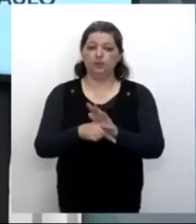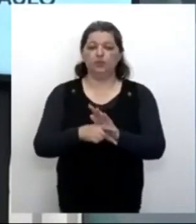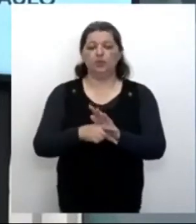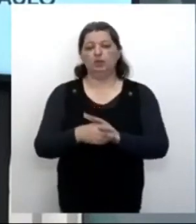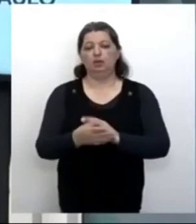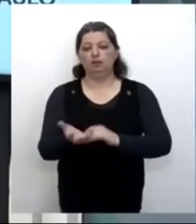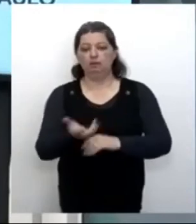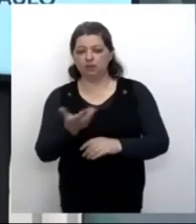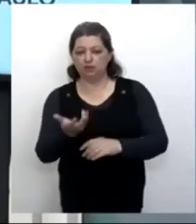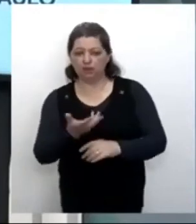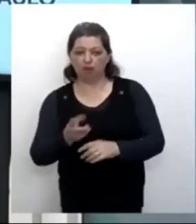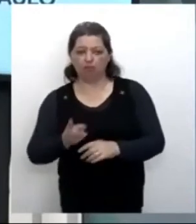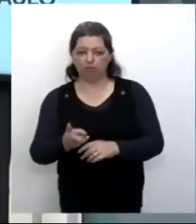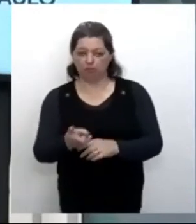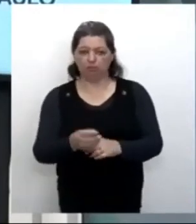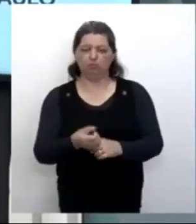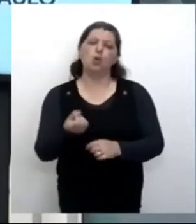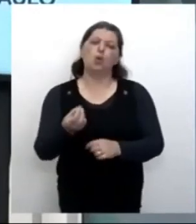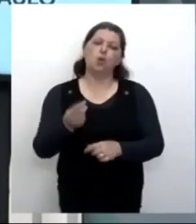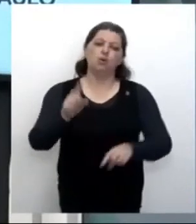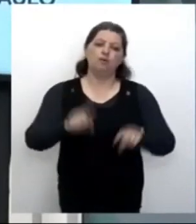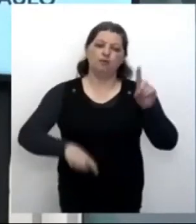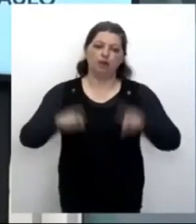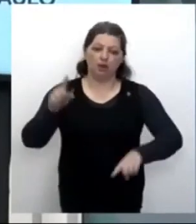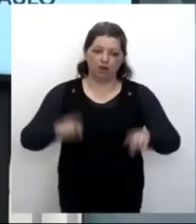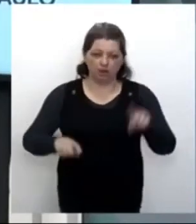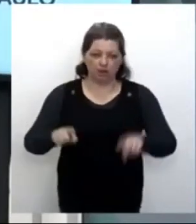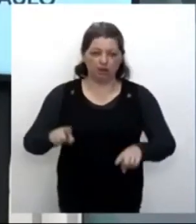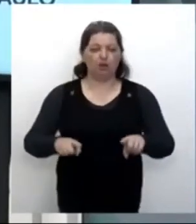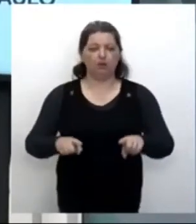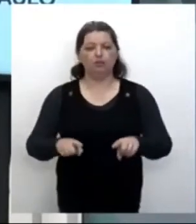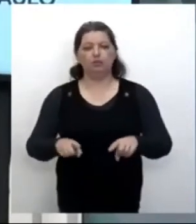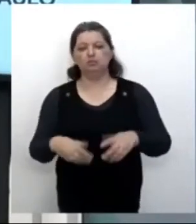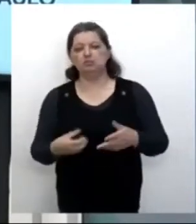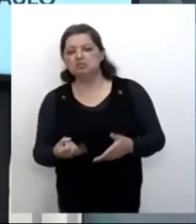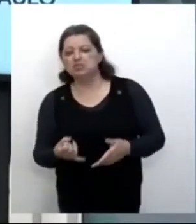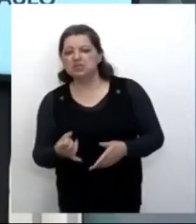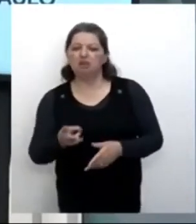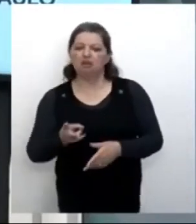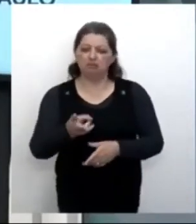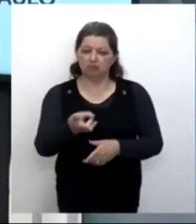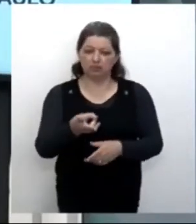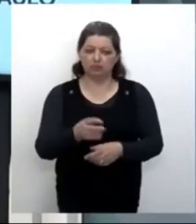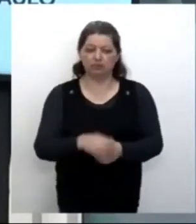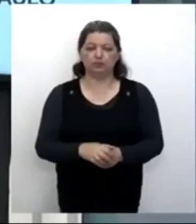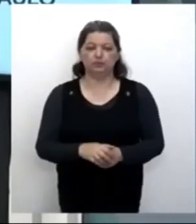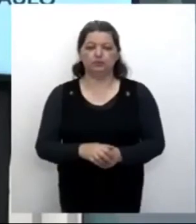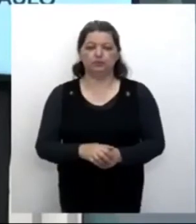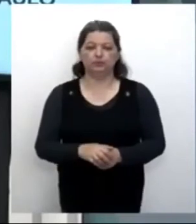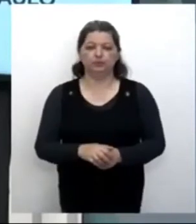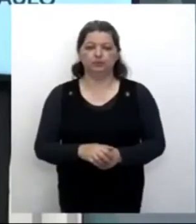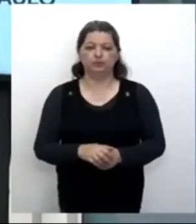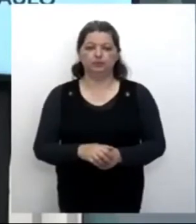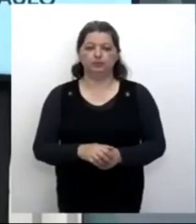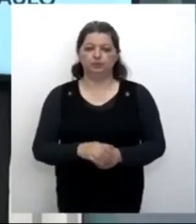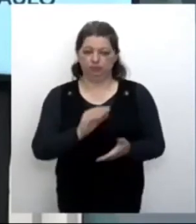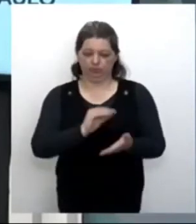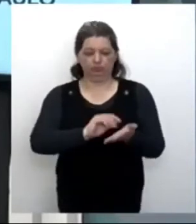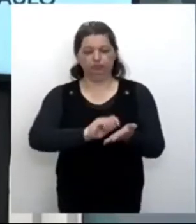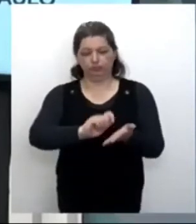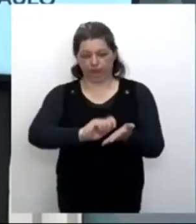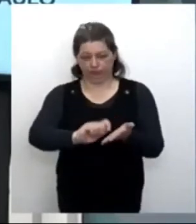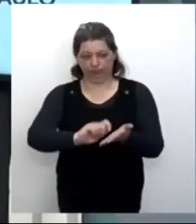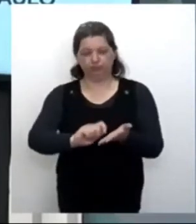constante, velocidade variável, aceleração constante, certo? Colocaram ali algumas coisas. Então anotem